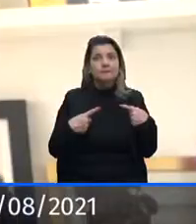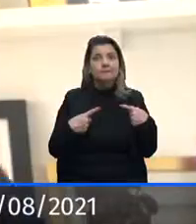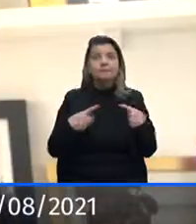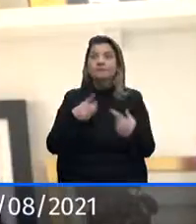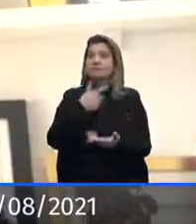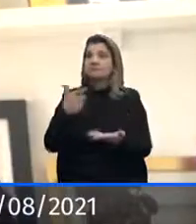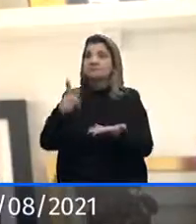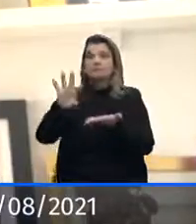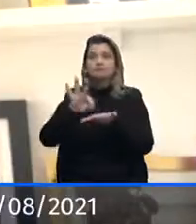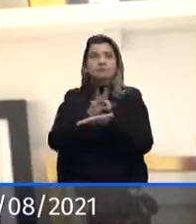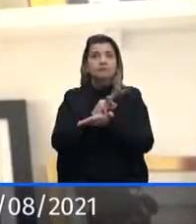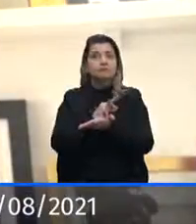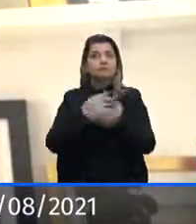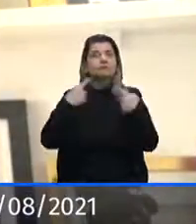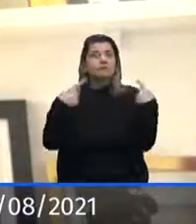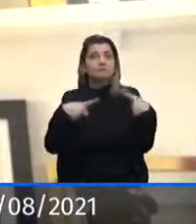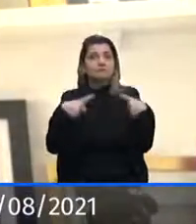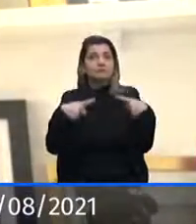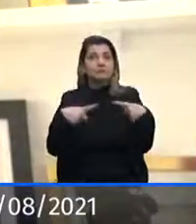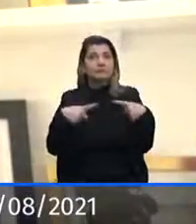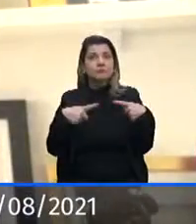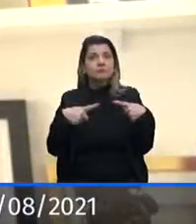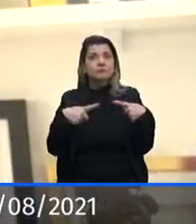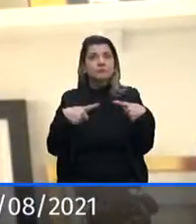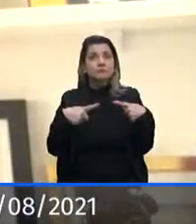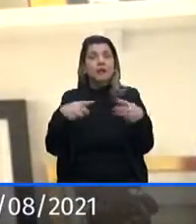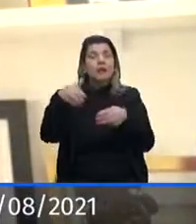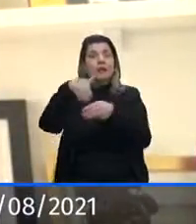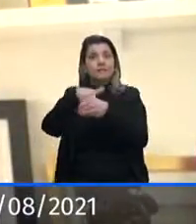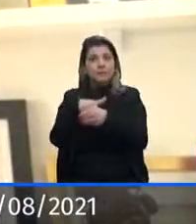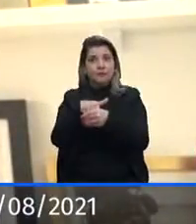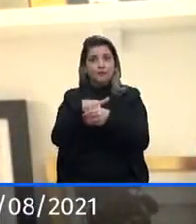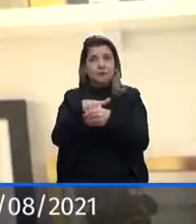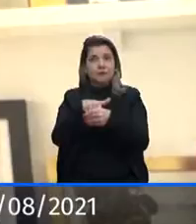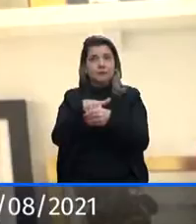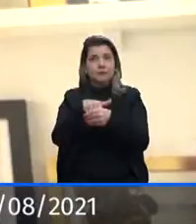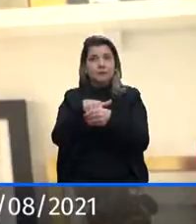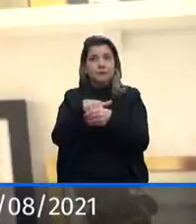Não havendo inscritos para discutir, em votação.